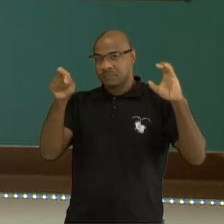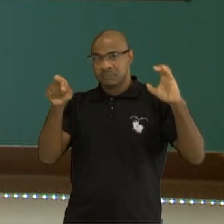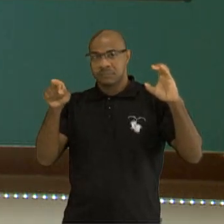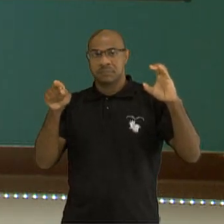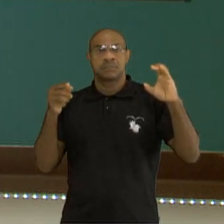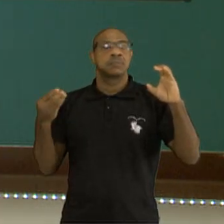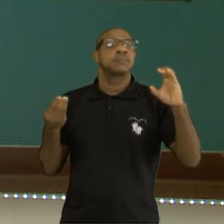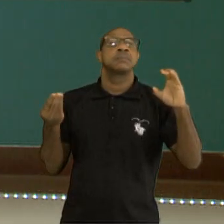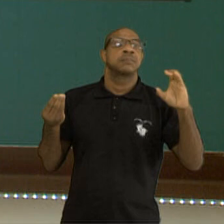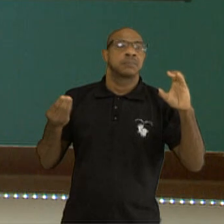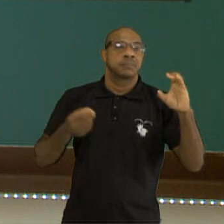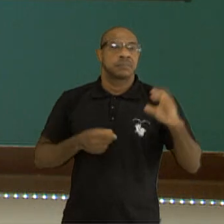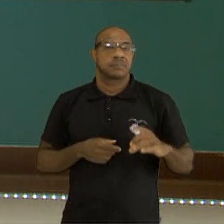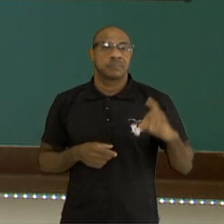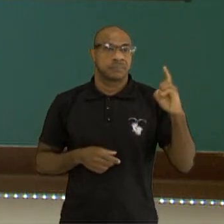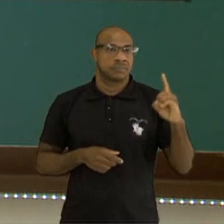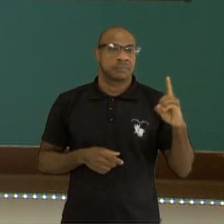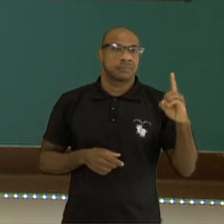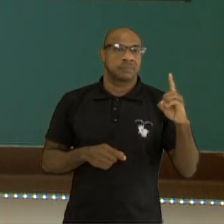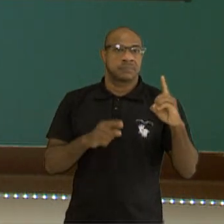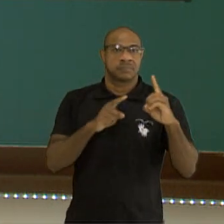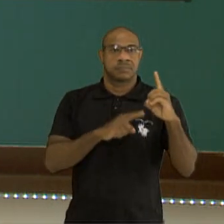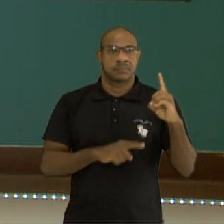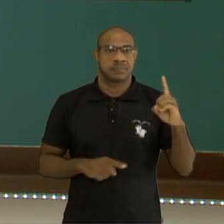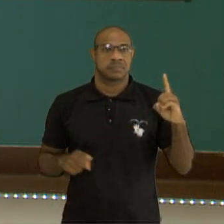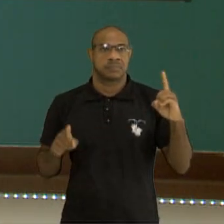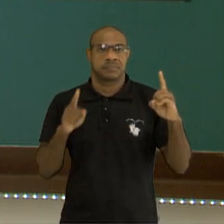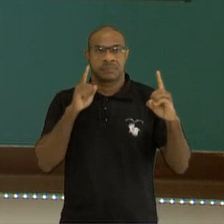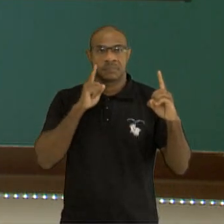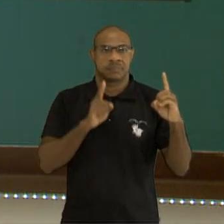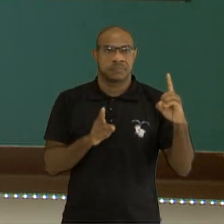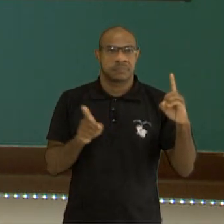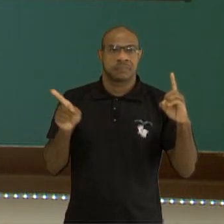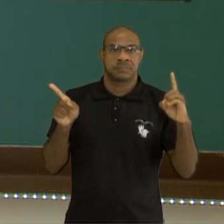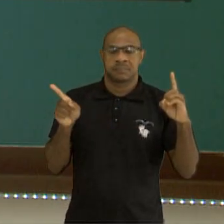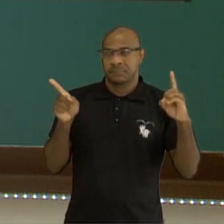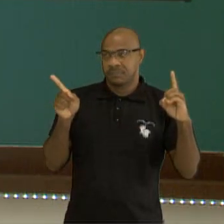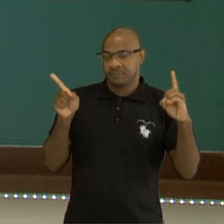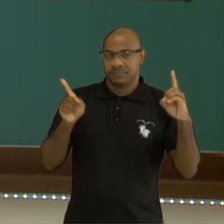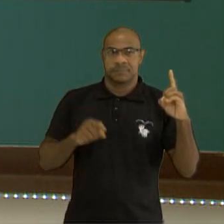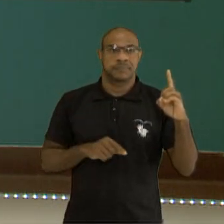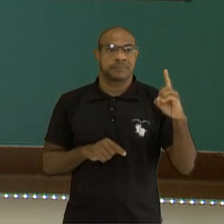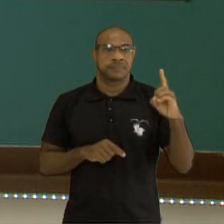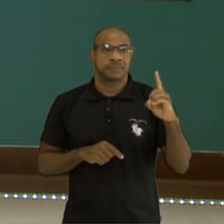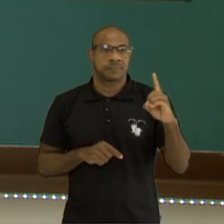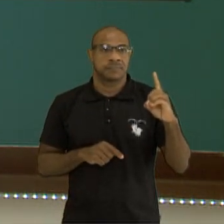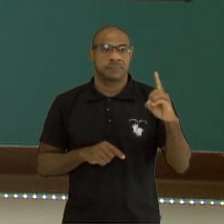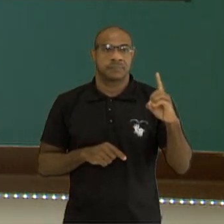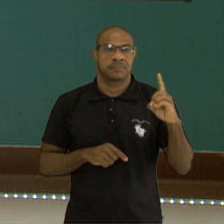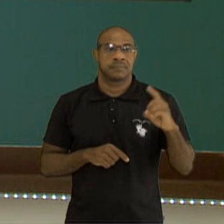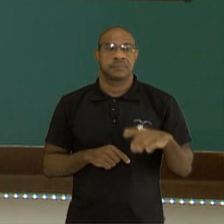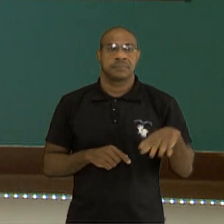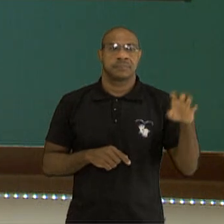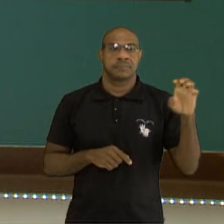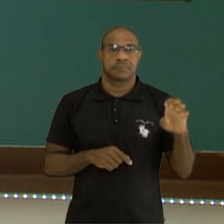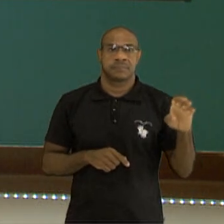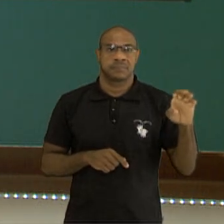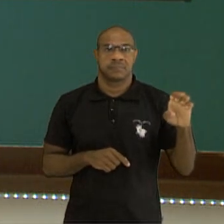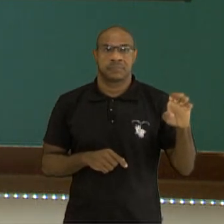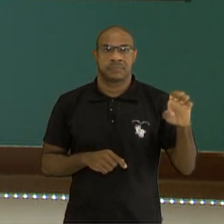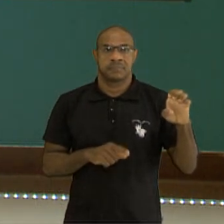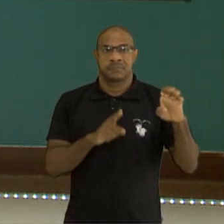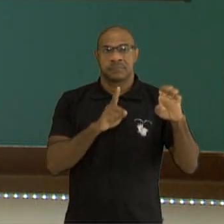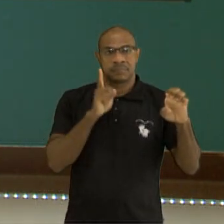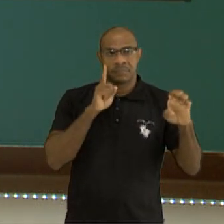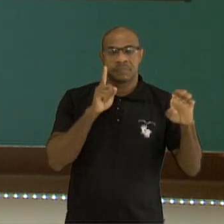for it. D. If he drove more carefully, he would have fewer accidents. E. I'd have